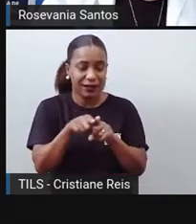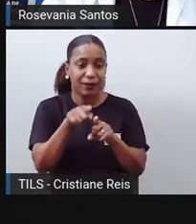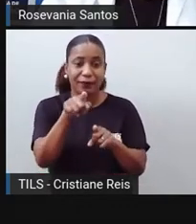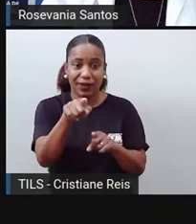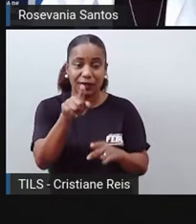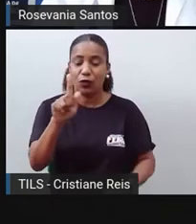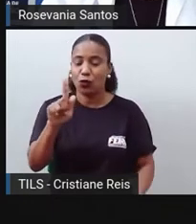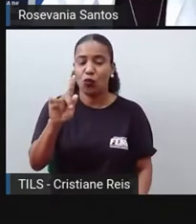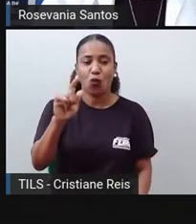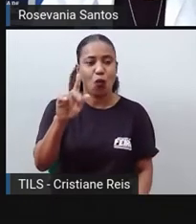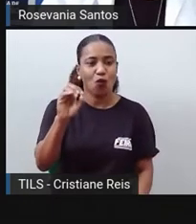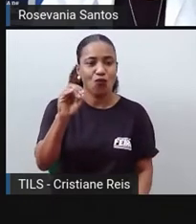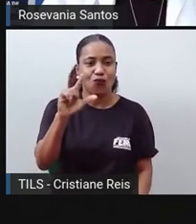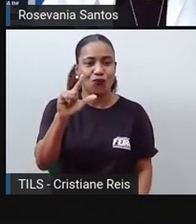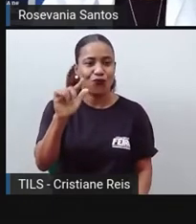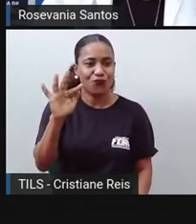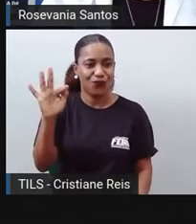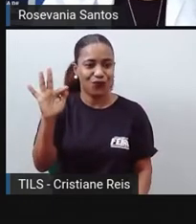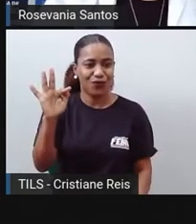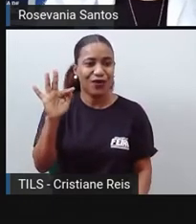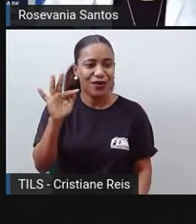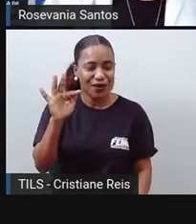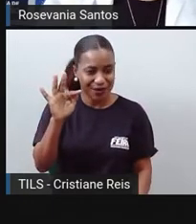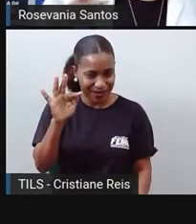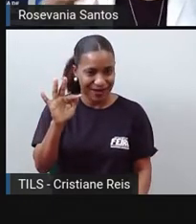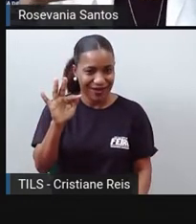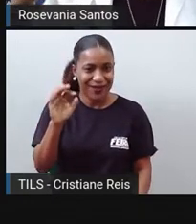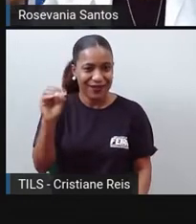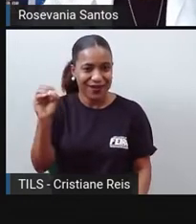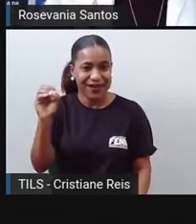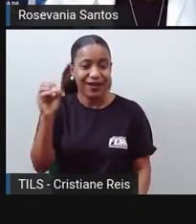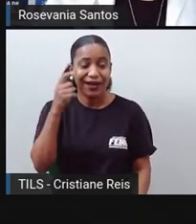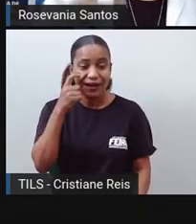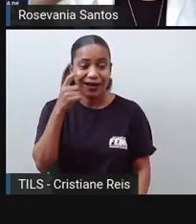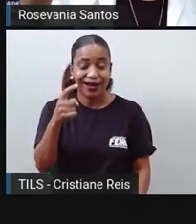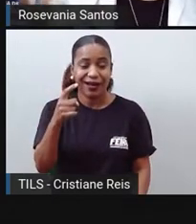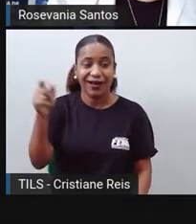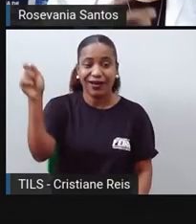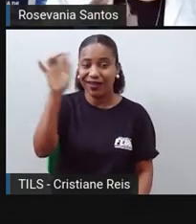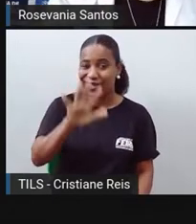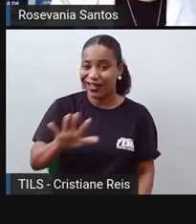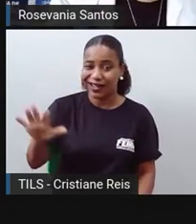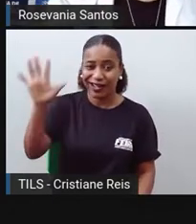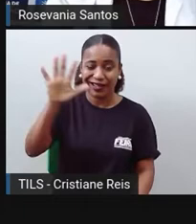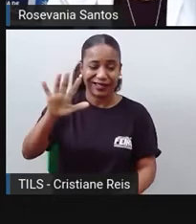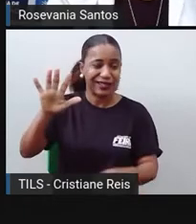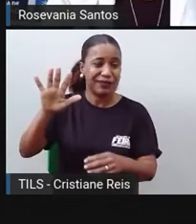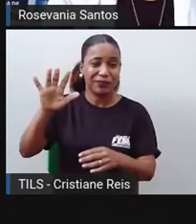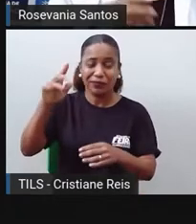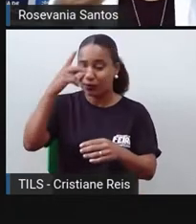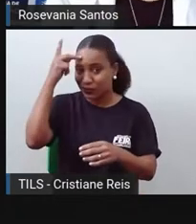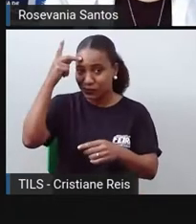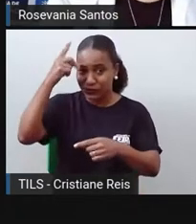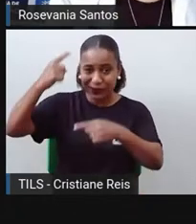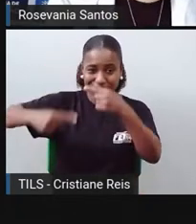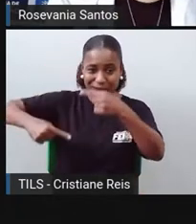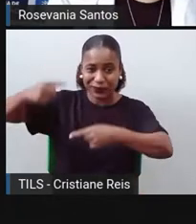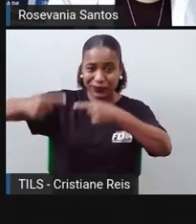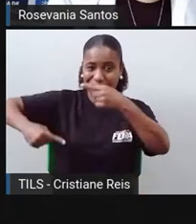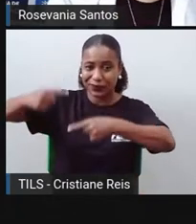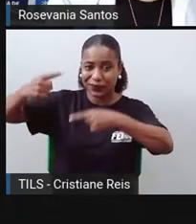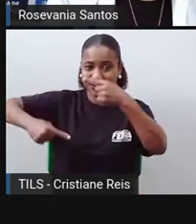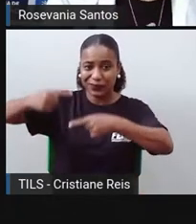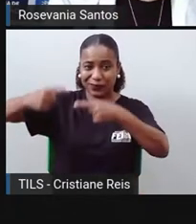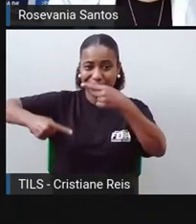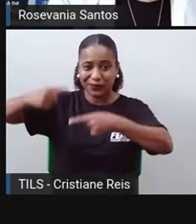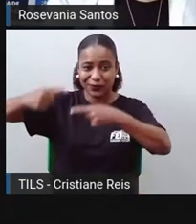Pérsico, que, embora dizer assim, né, que é a área mais disputada, né, principalmente pela questão do